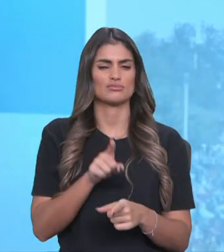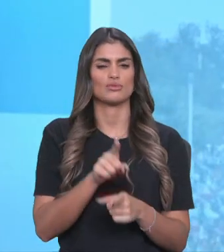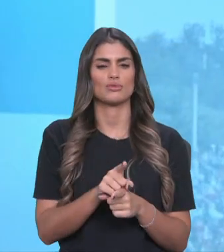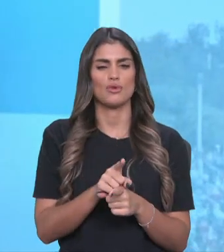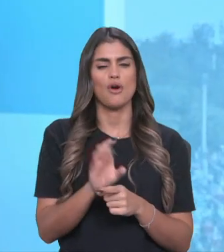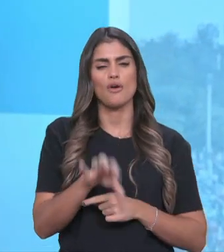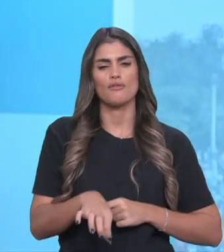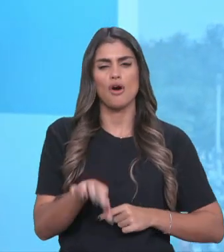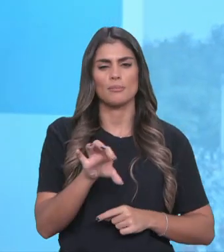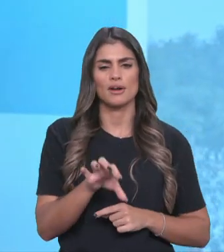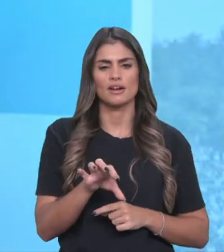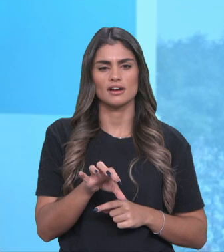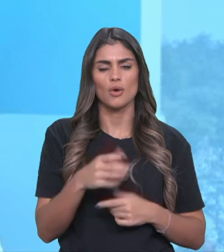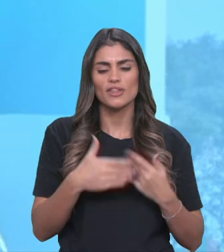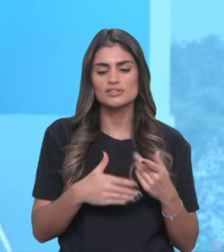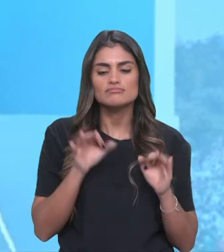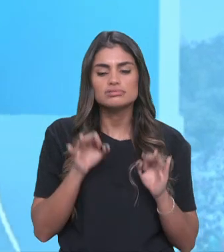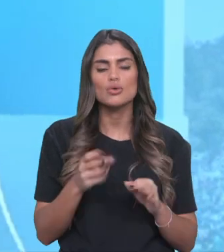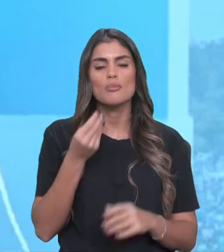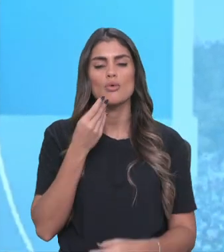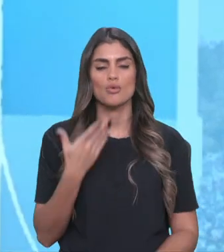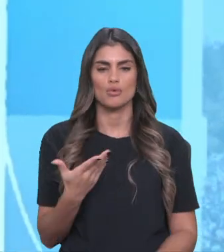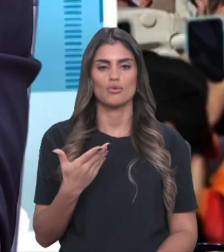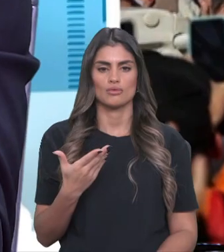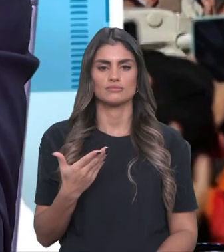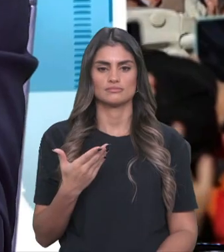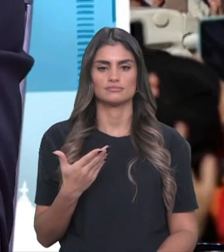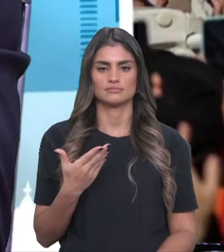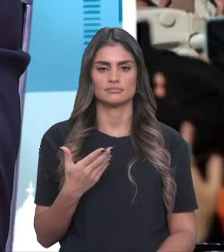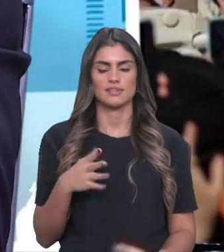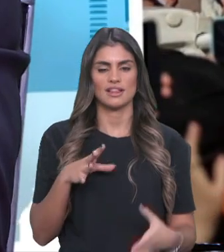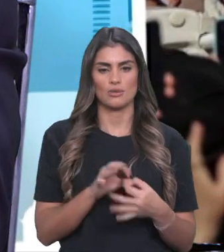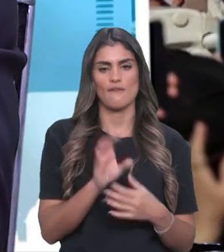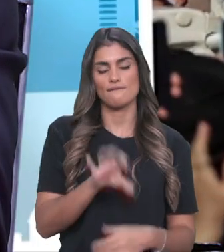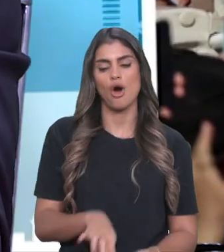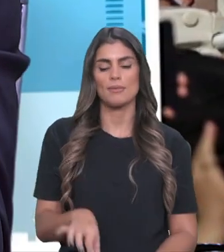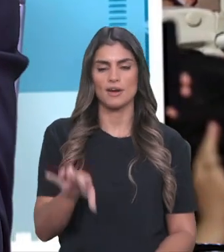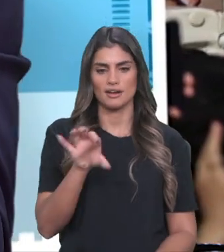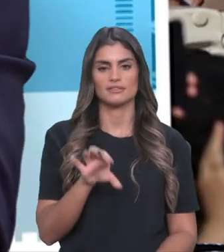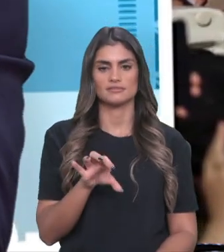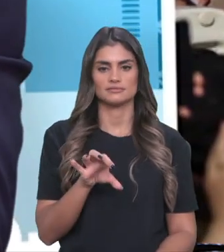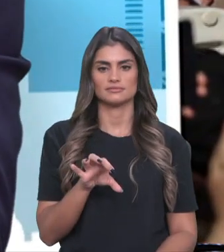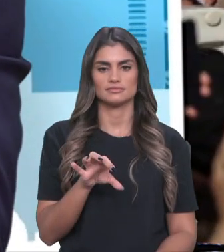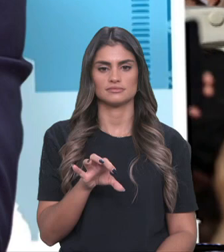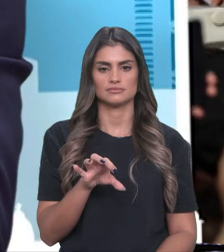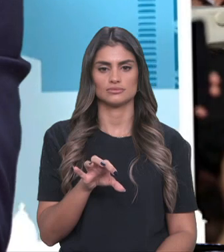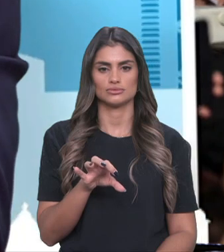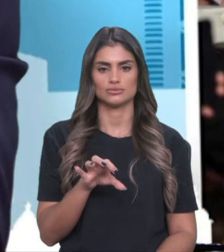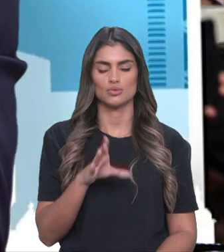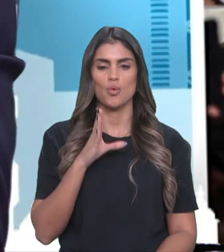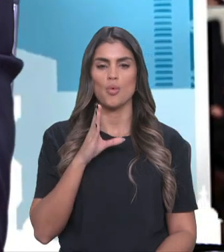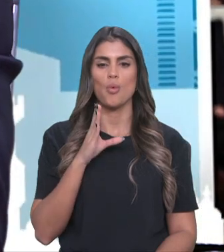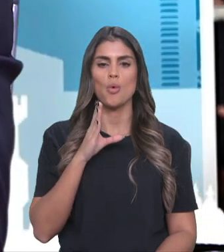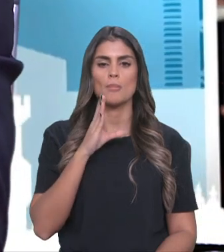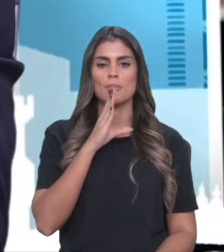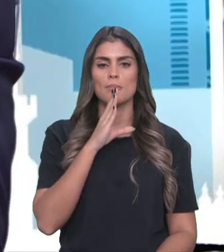que forma é que ela se concretiza de facto? Ela é o sinal sacramental, esta forma sacramental da fração do pão, do partir do